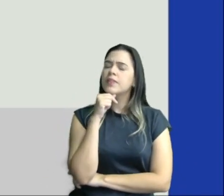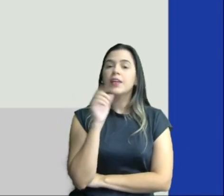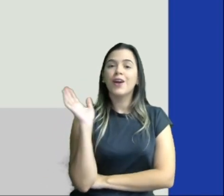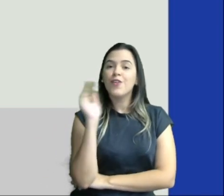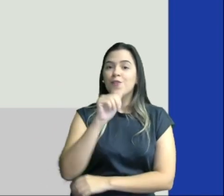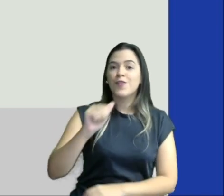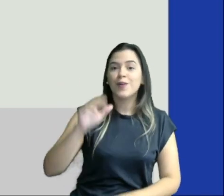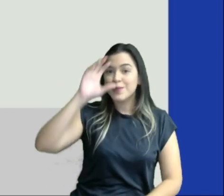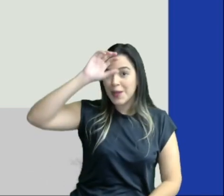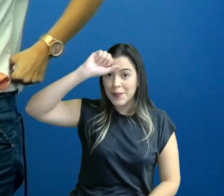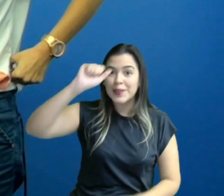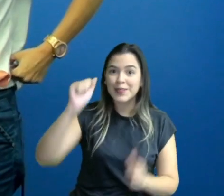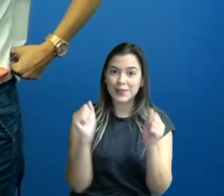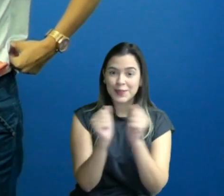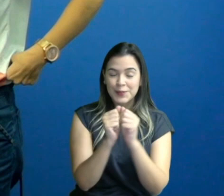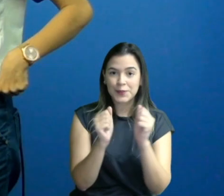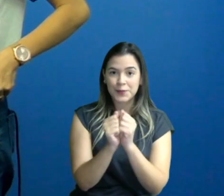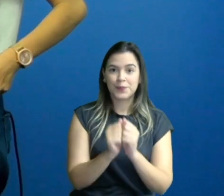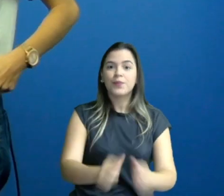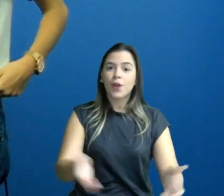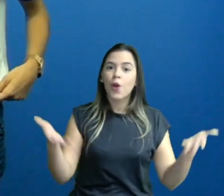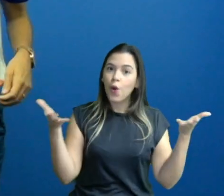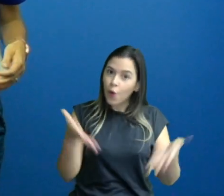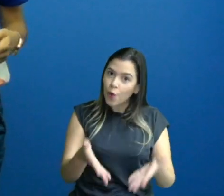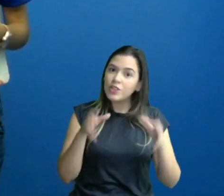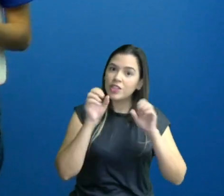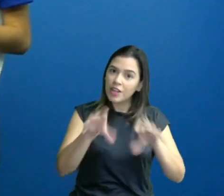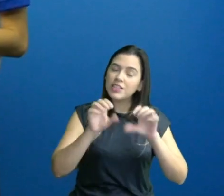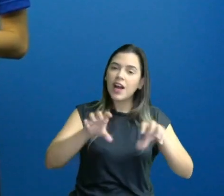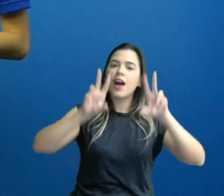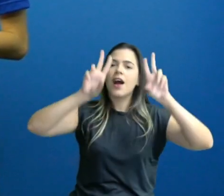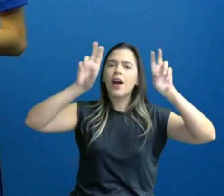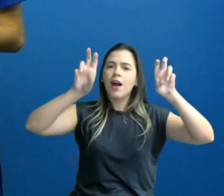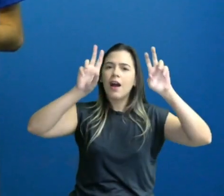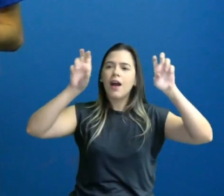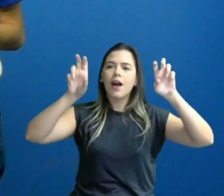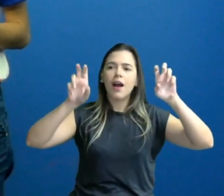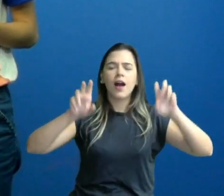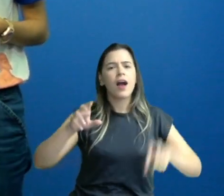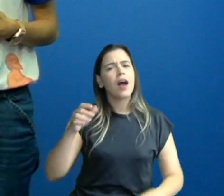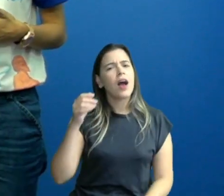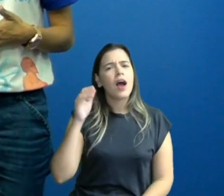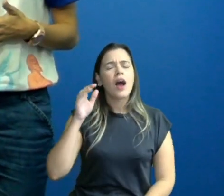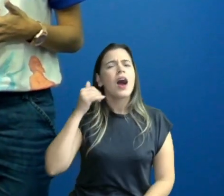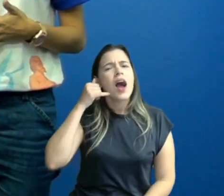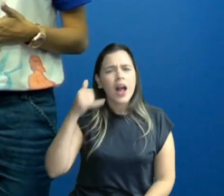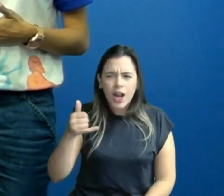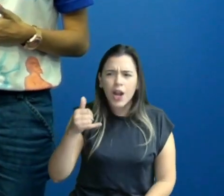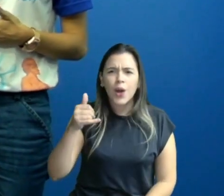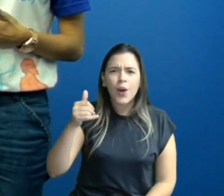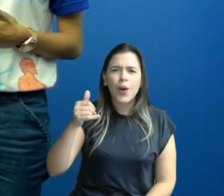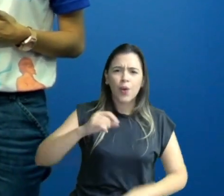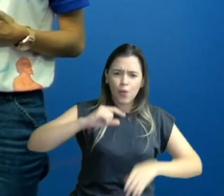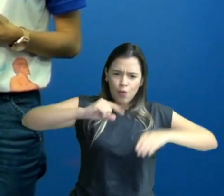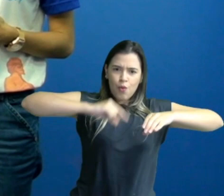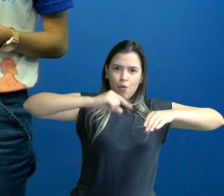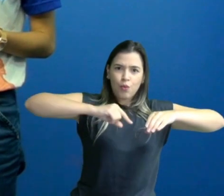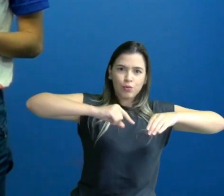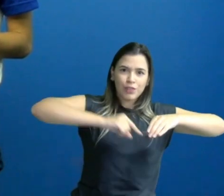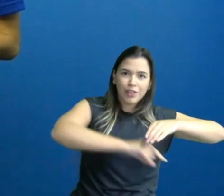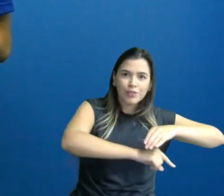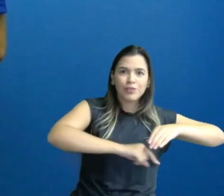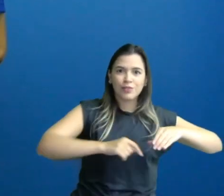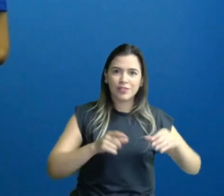aprender juntos hoje a nossa aula tem como tema o trato tá aí conhecendo os meios de